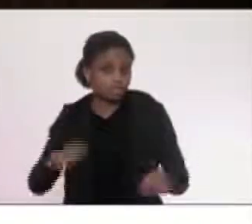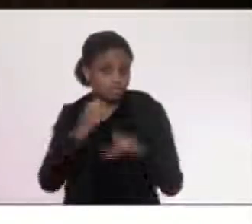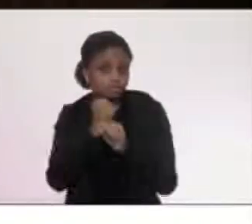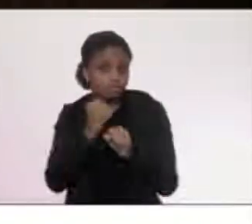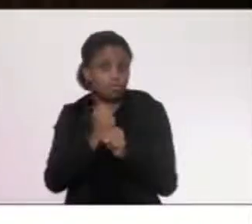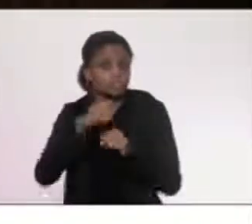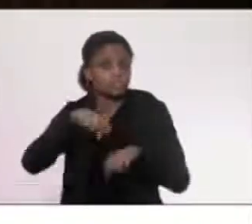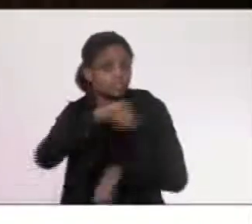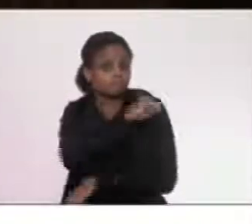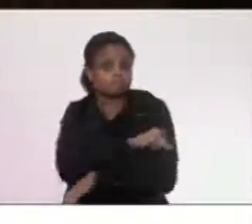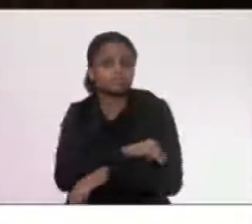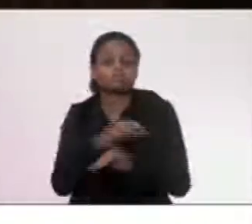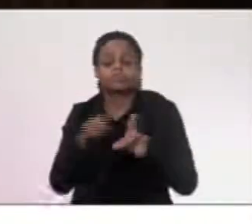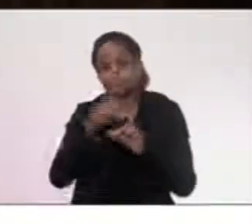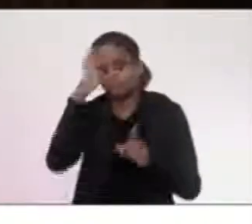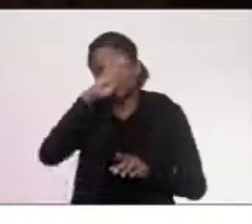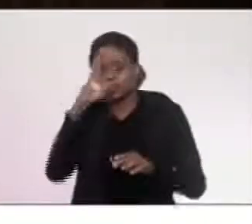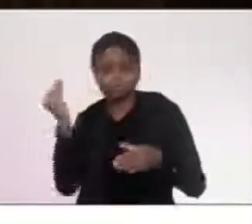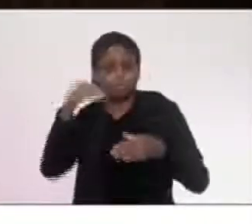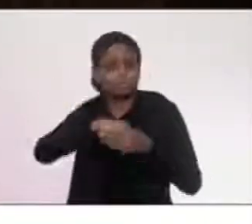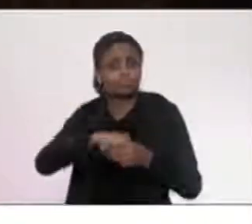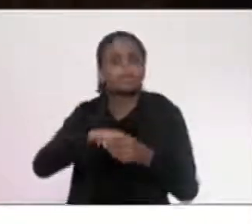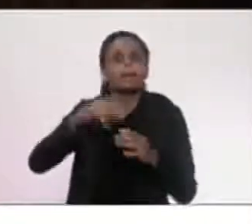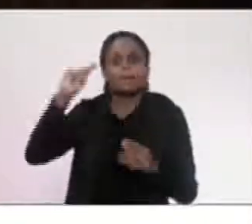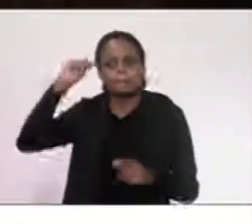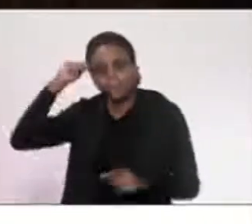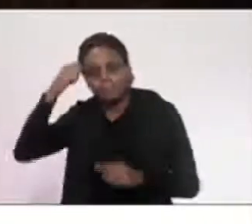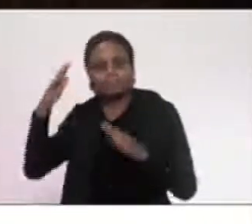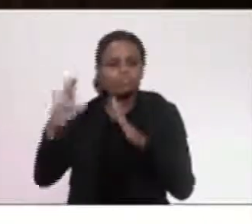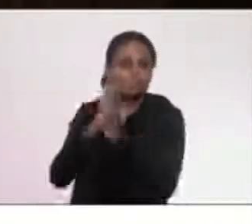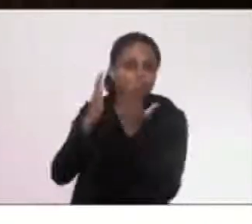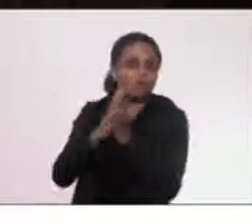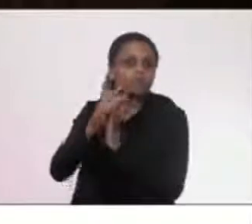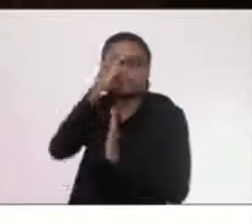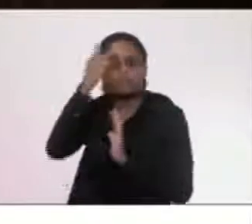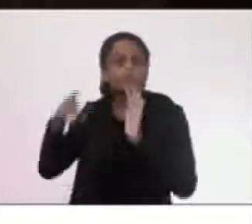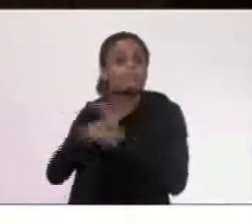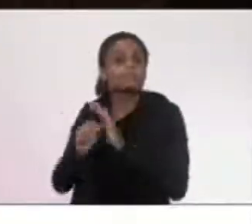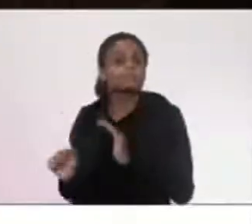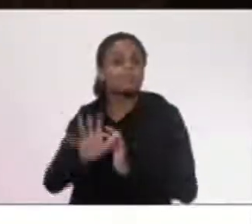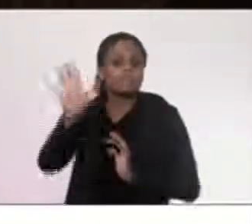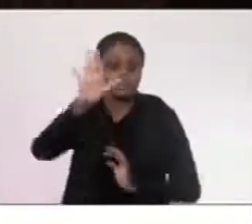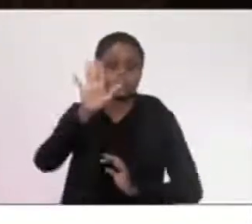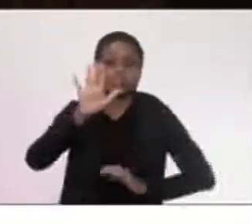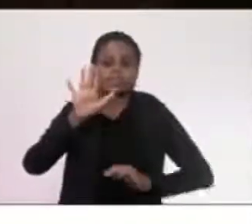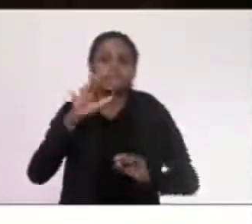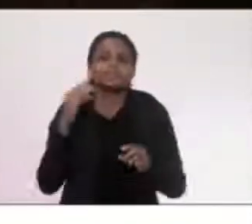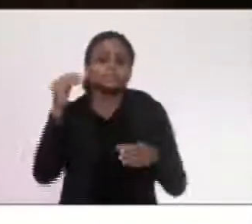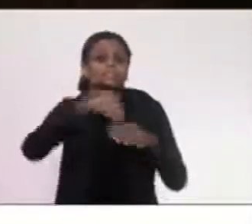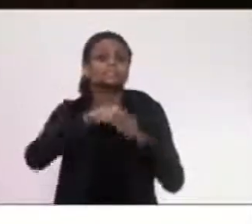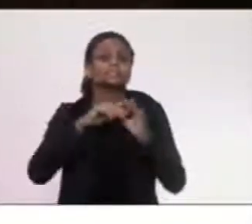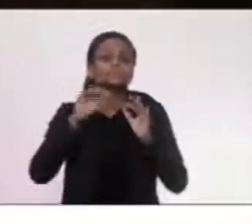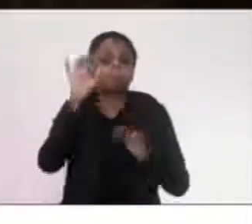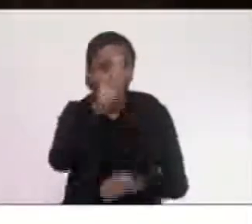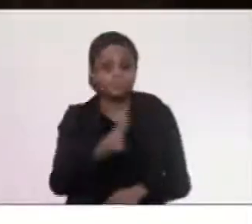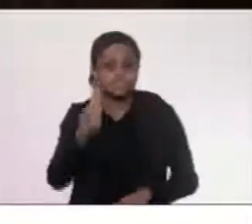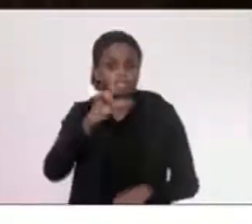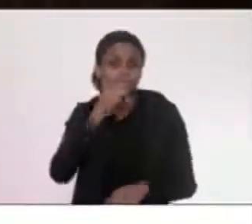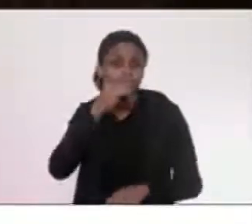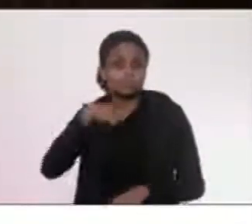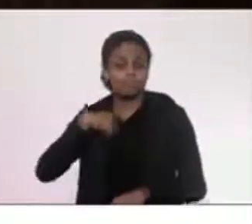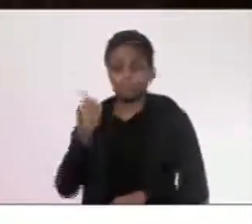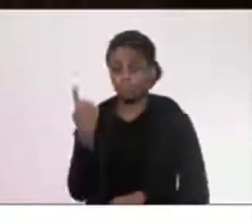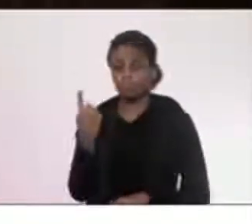no Brasil, para incluir, sim, preto, pobre, favelado dentro da universidade. Porque estar aqui, eu, por